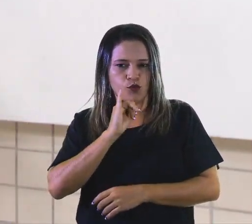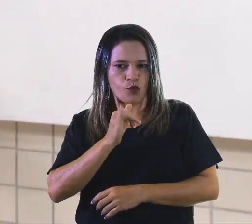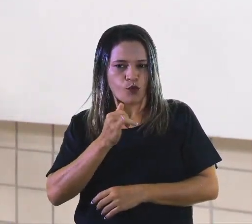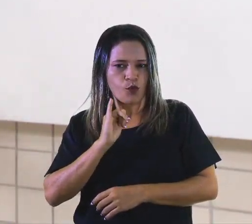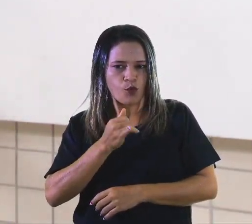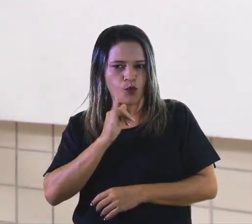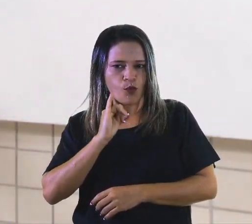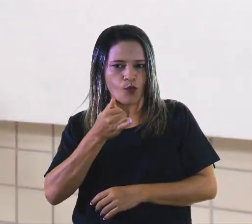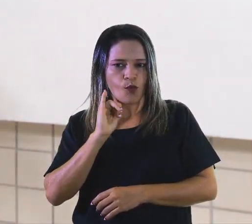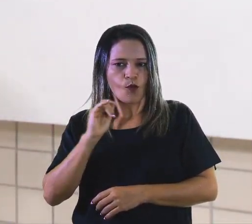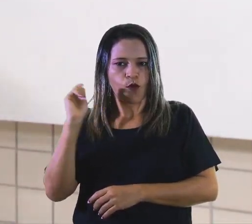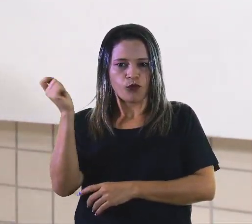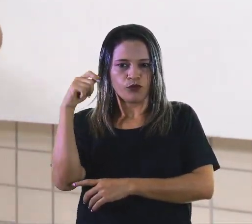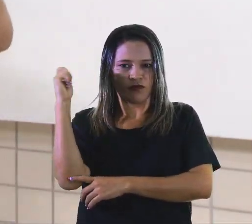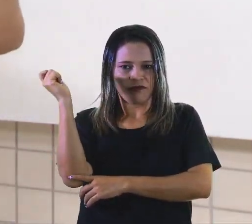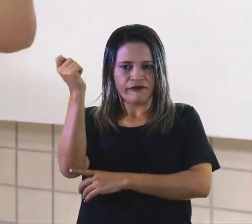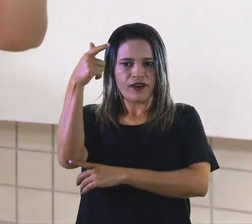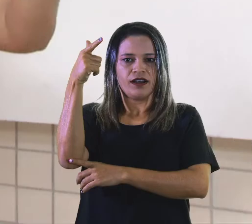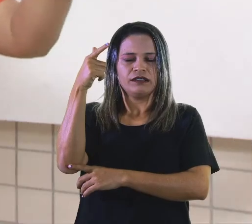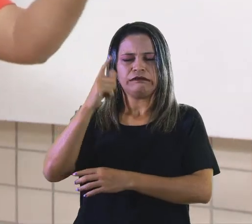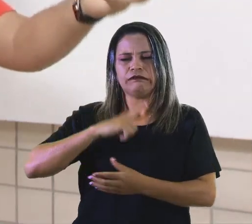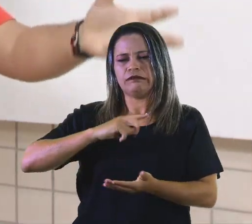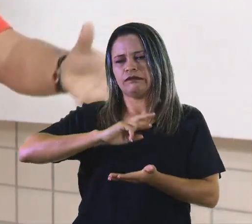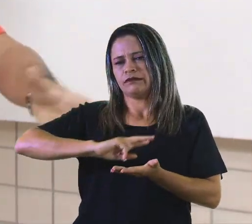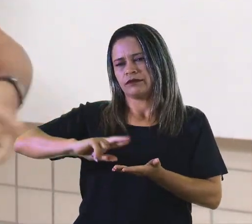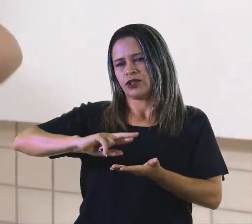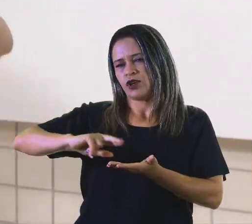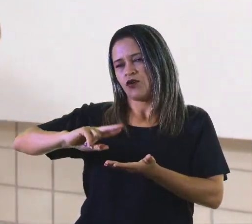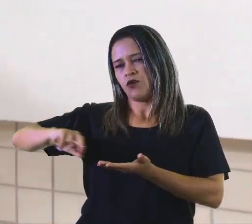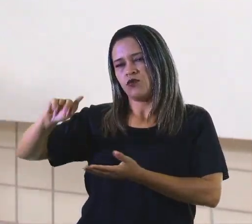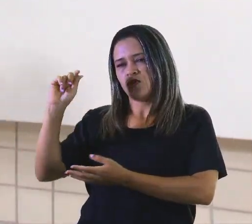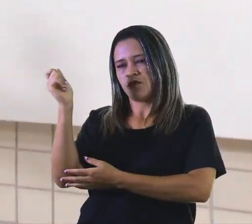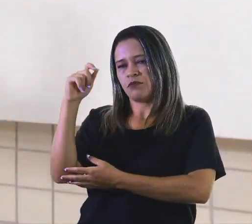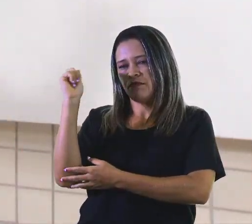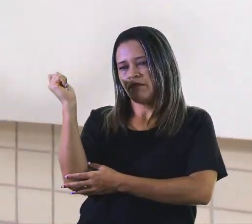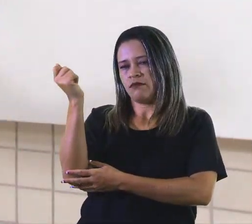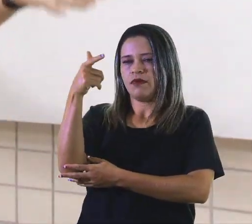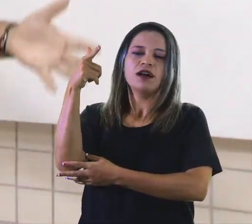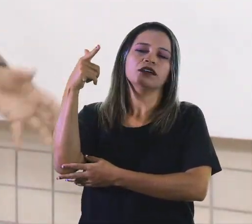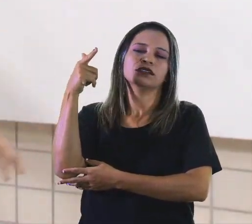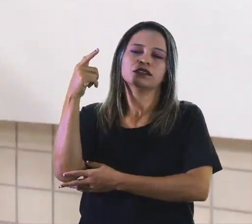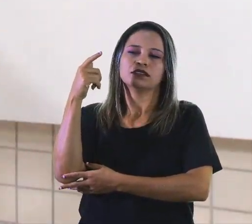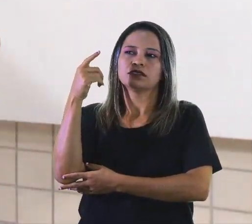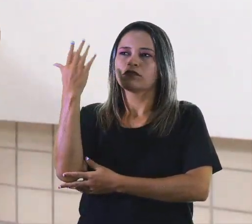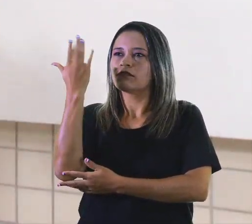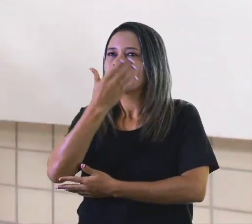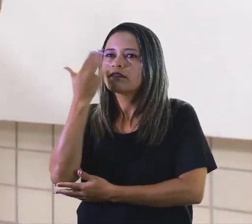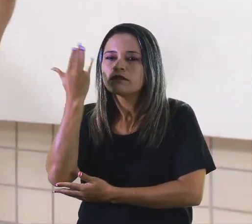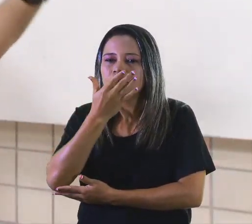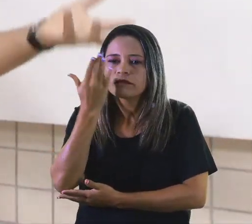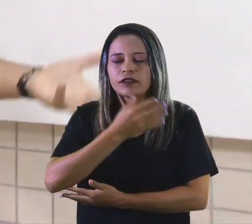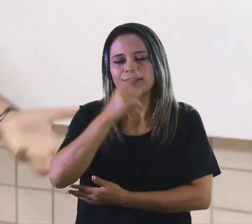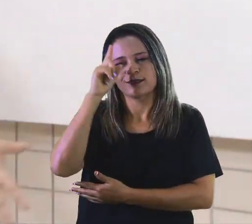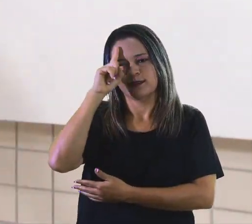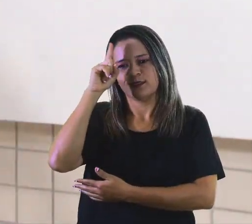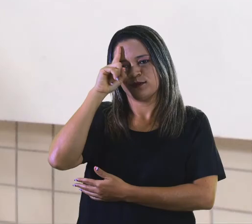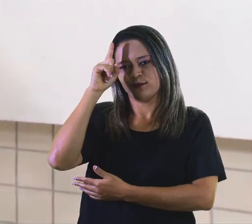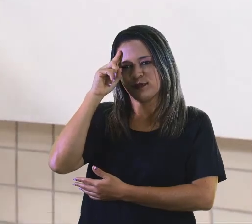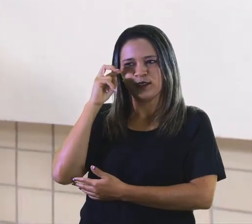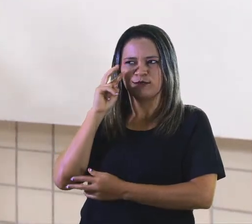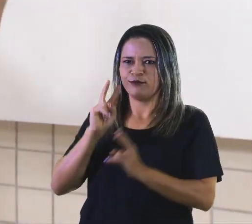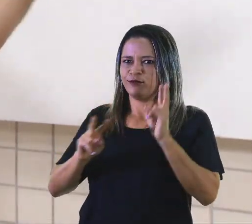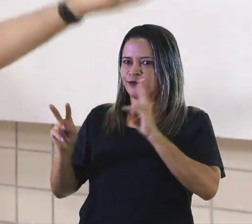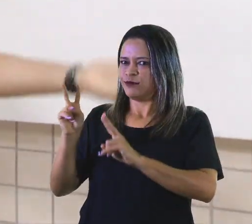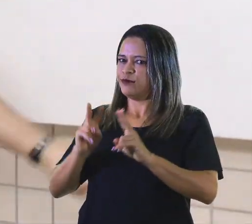né? O conto de fadas é isso, existem coisas mágicas, coisas que a gente não vê aí no dia a dia acontecer,